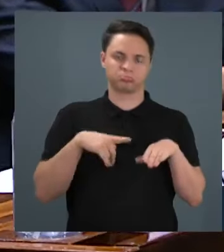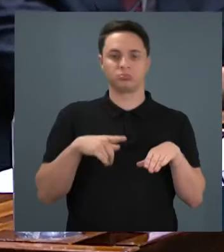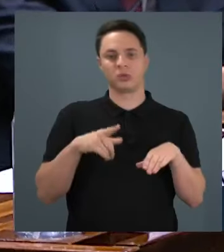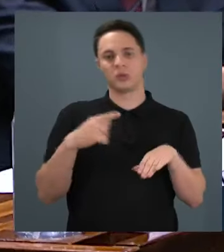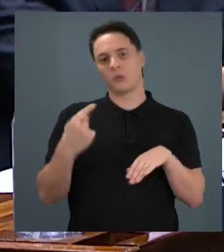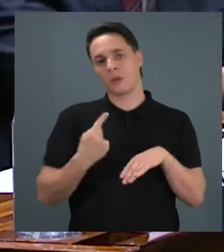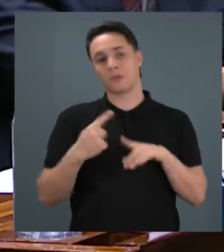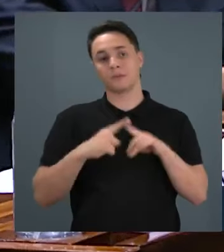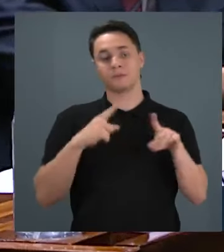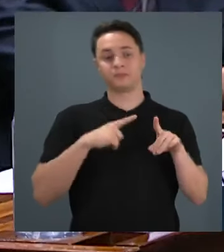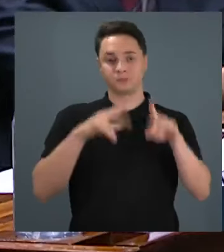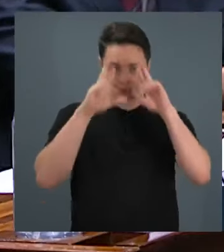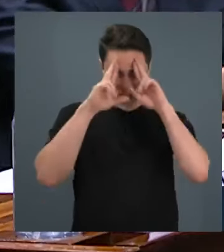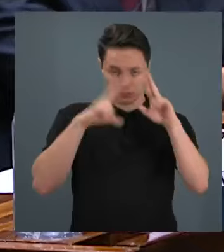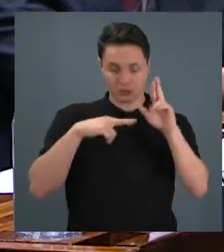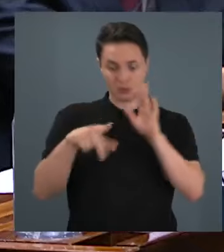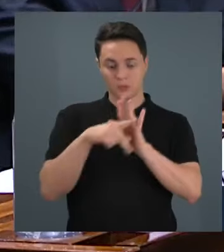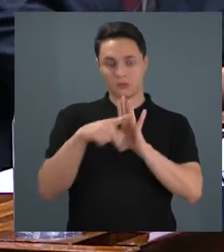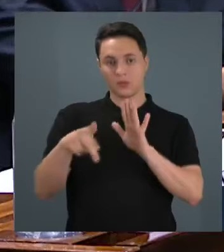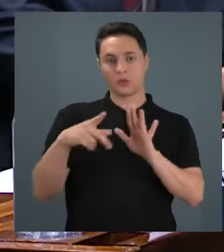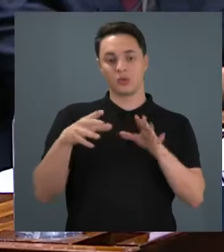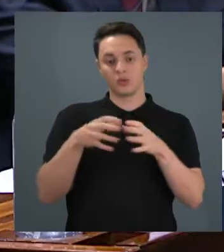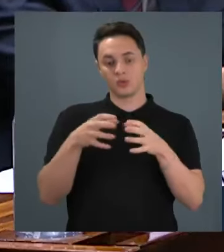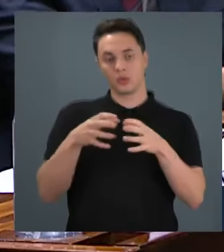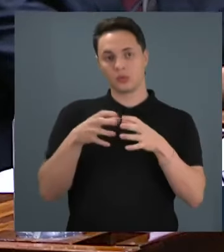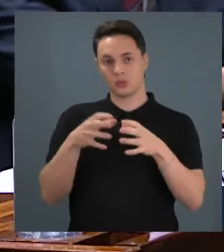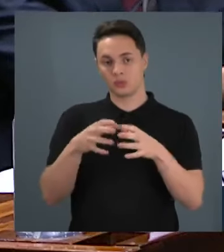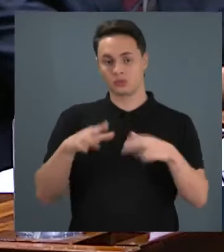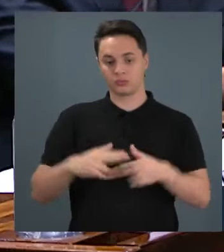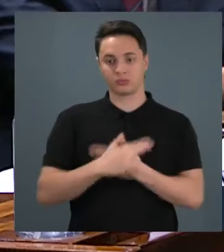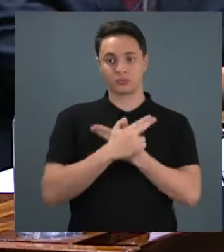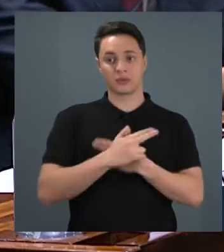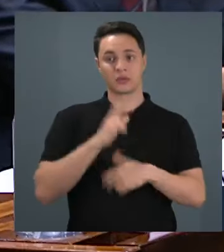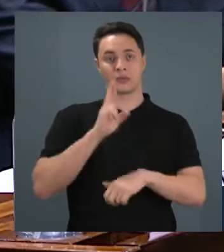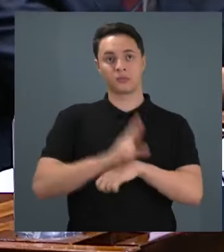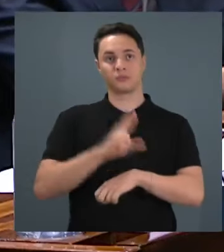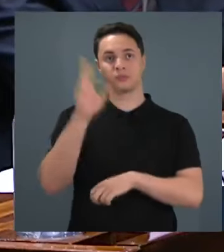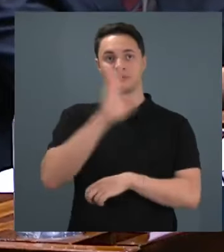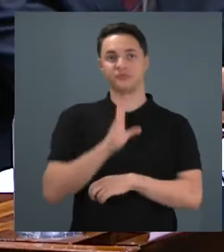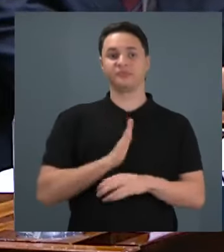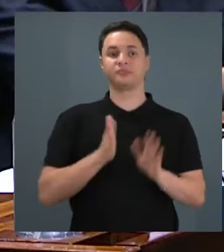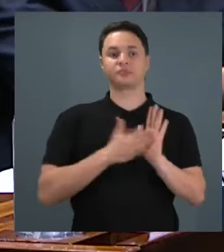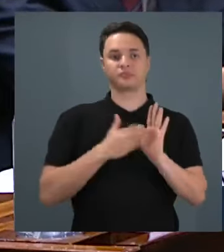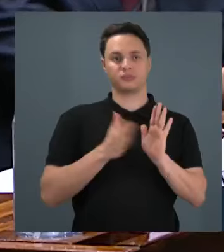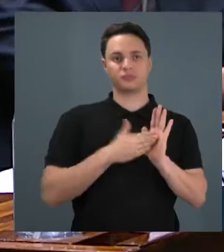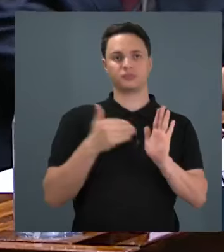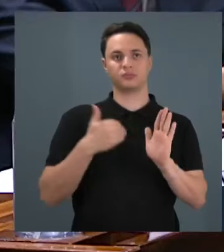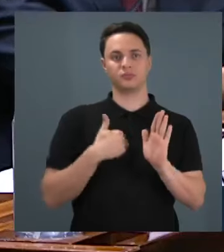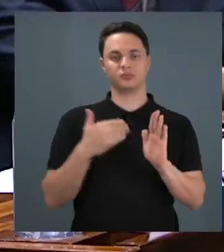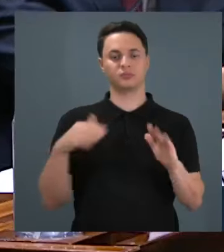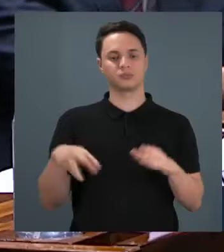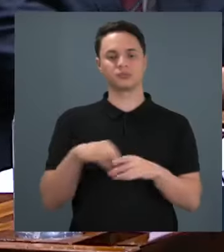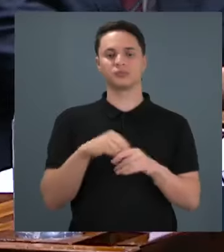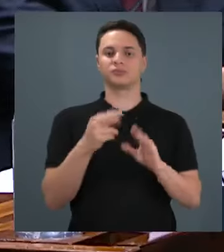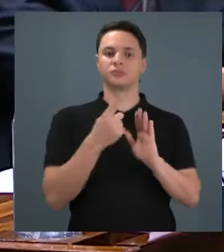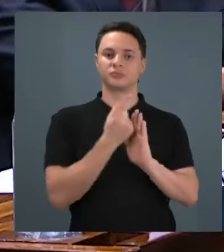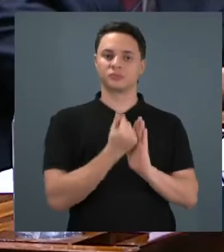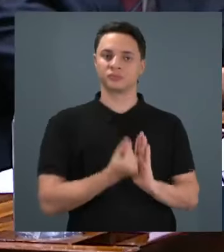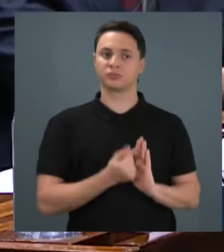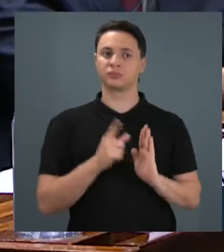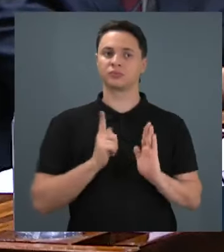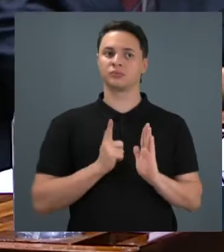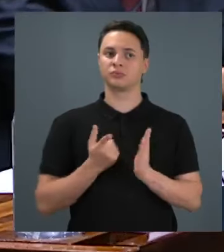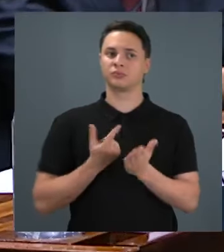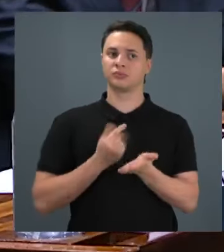mas com respeito às Forças Armadas, e o que elas representam para o Brasil, me proponho, dentro do orçamento, colocar os